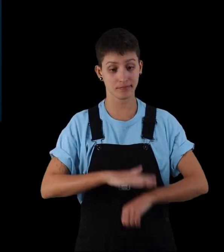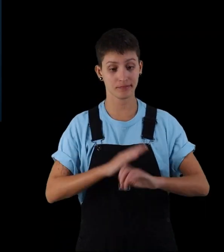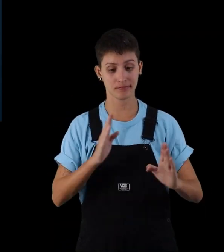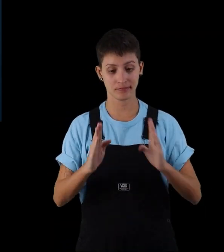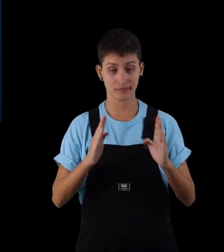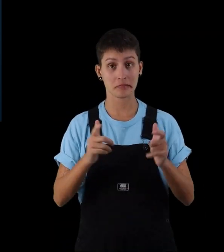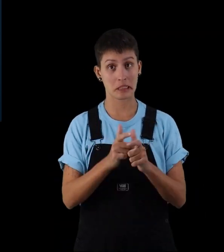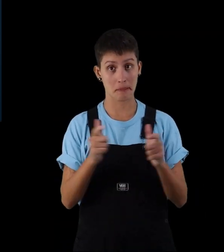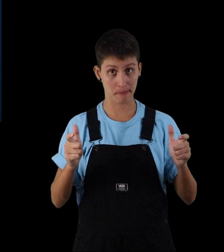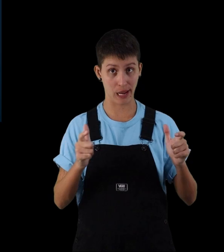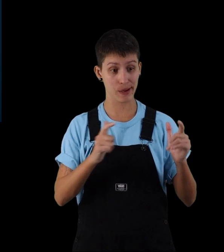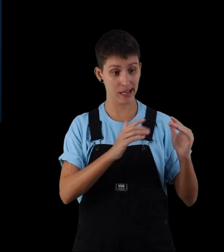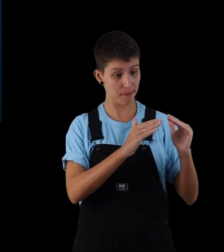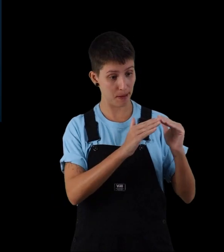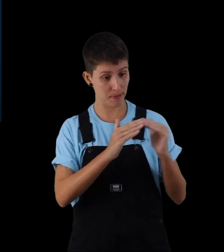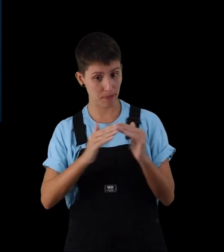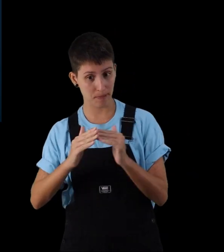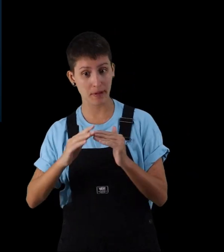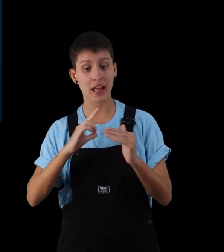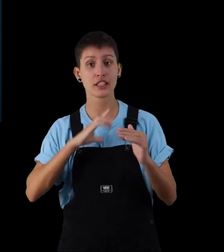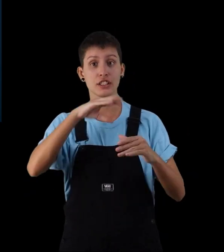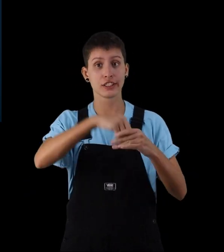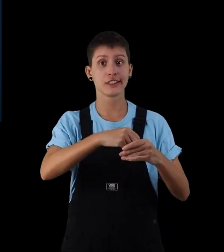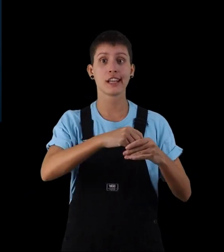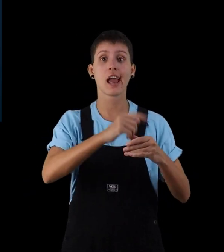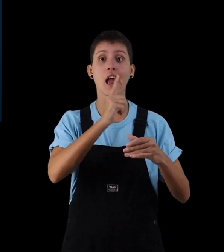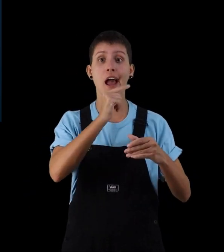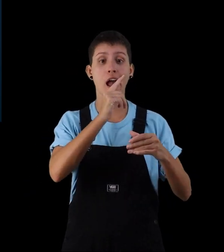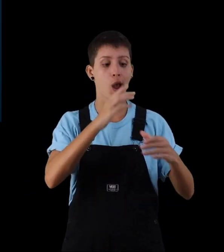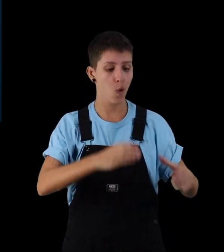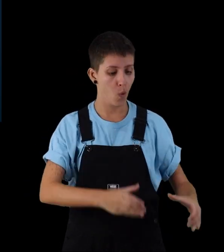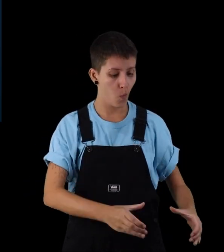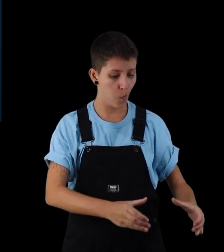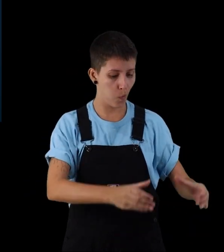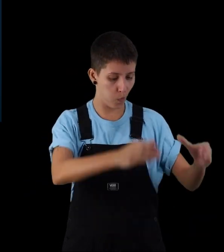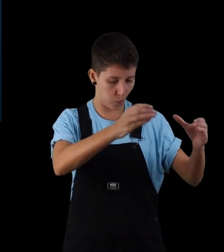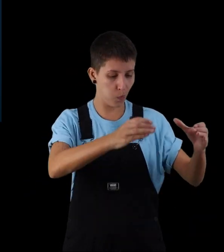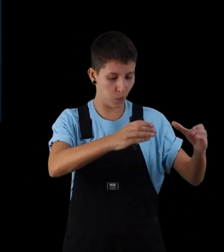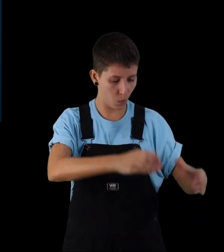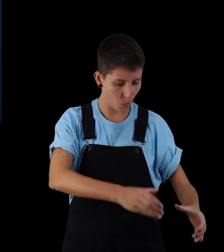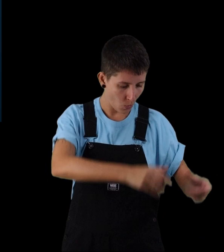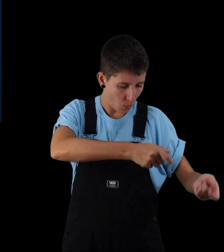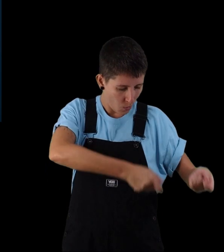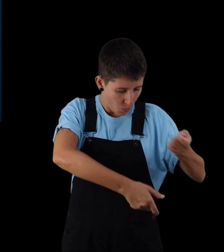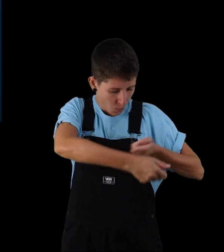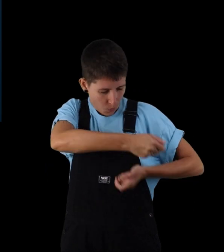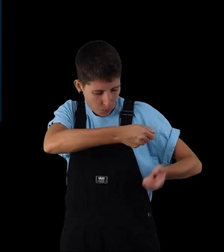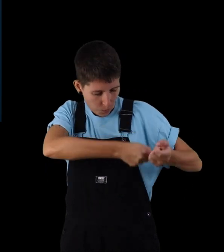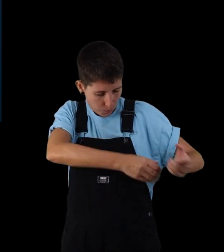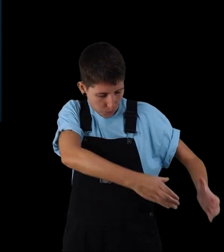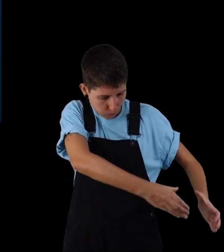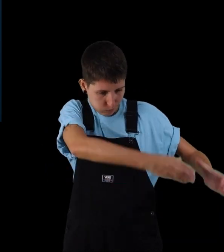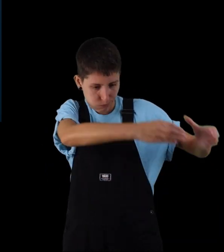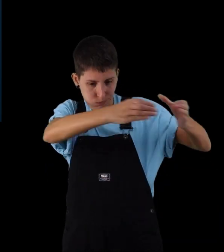Nessa época, a maioria das casas tinha poços de água limpa. Por baldes puxados por cordas,